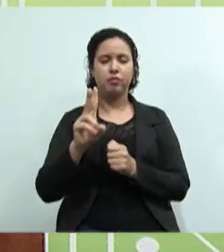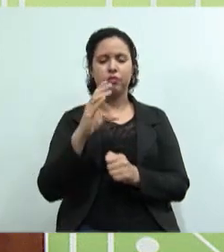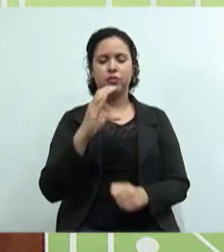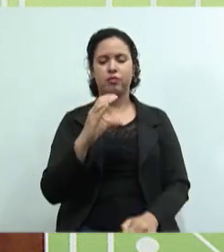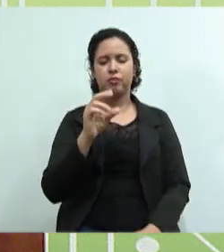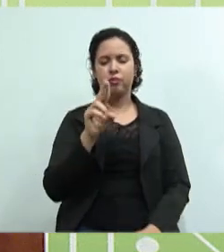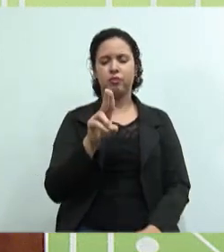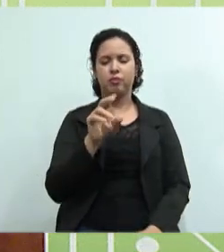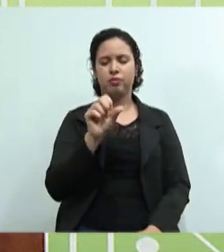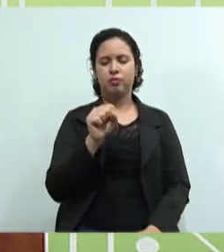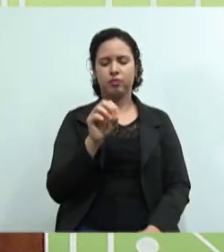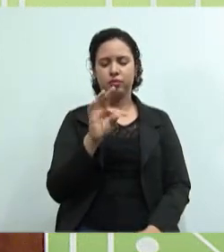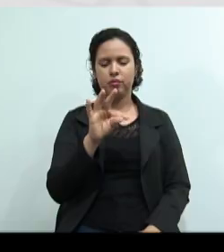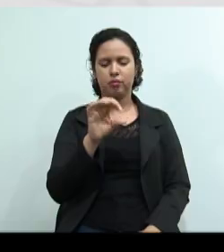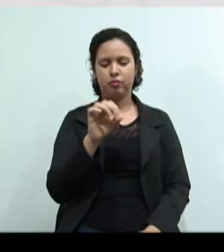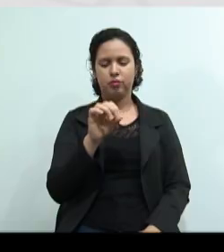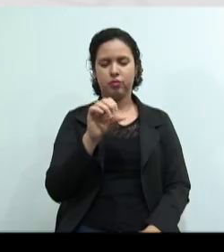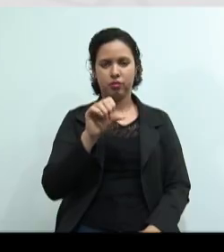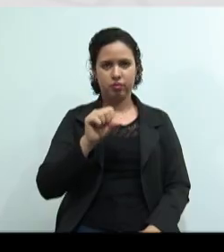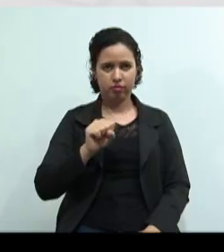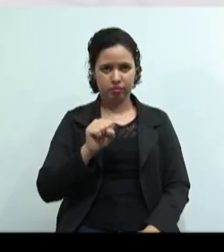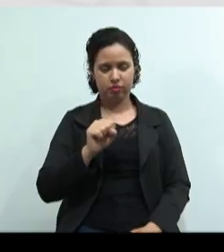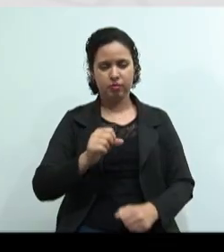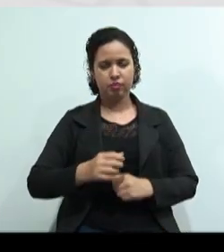produção. Então, vamos lá para os slides.